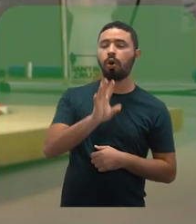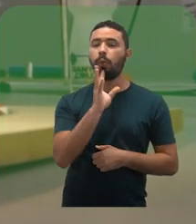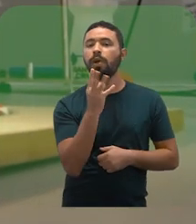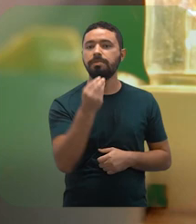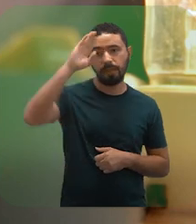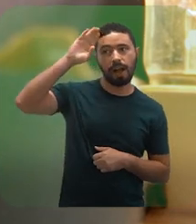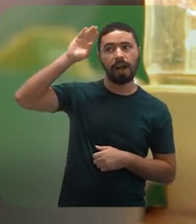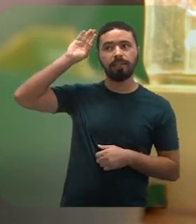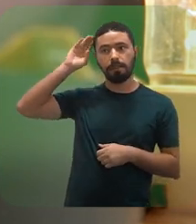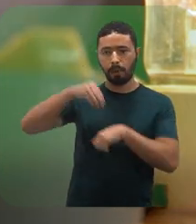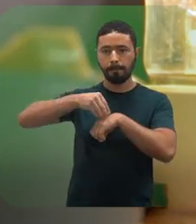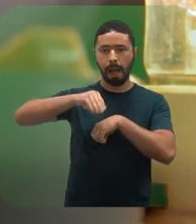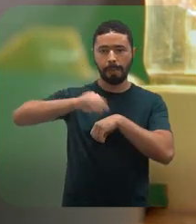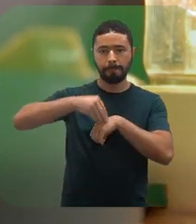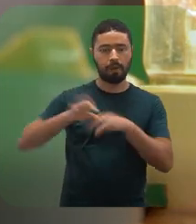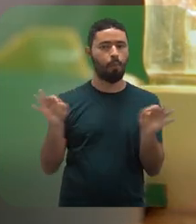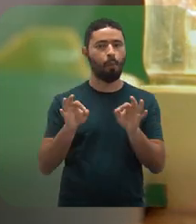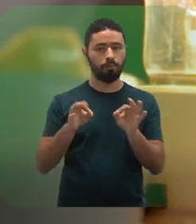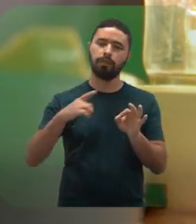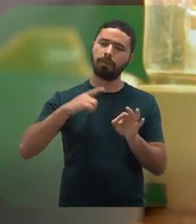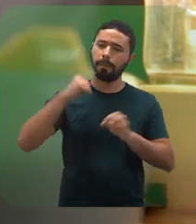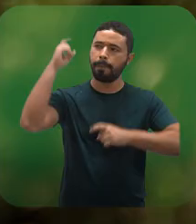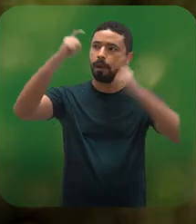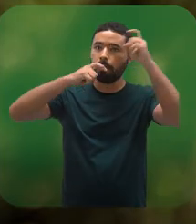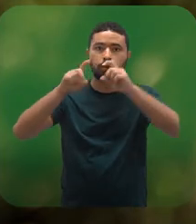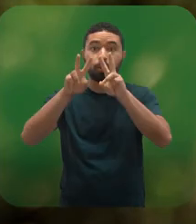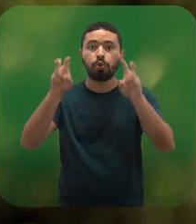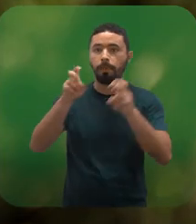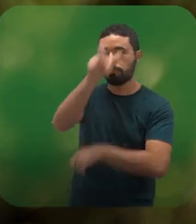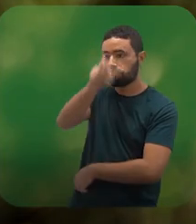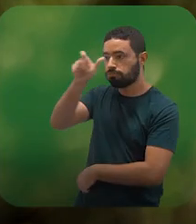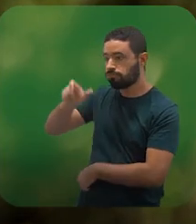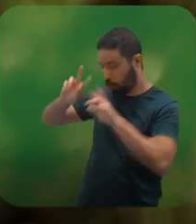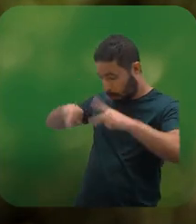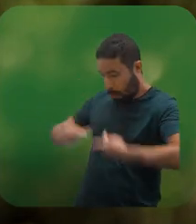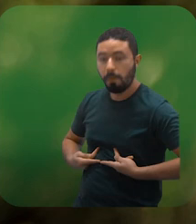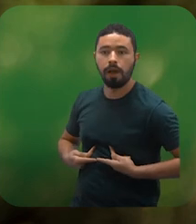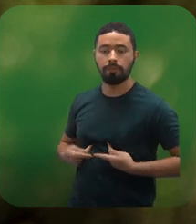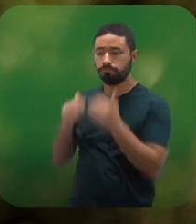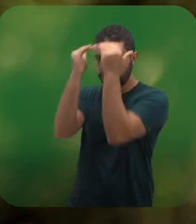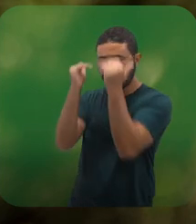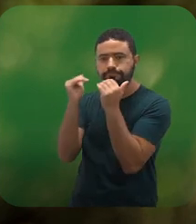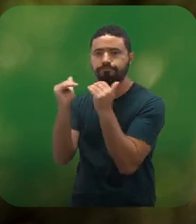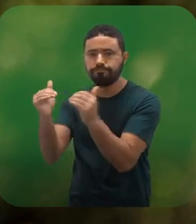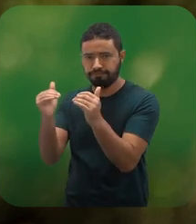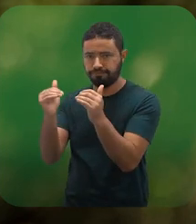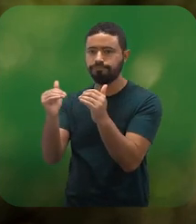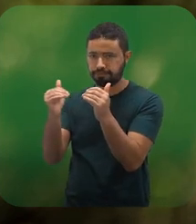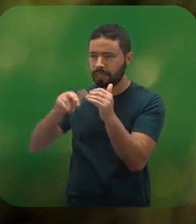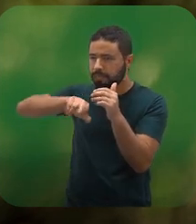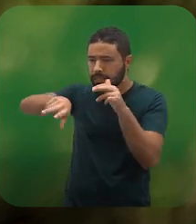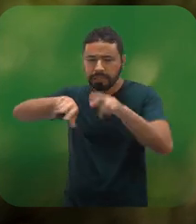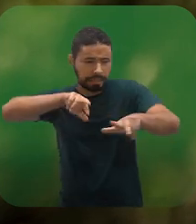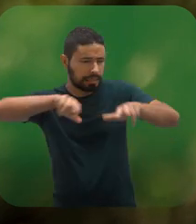essa preocupação quanto ser, quanto pessoa, quanto ser humano. Então, respeitando nossas